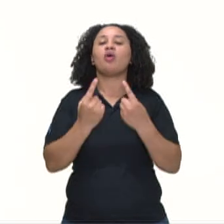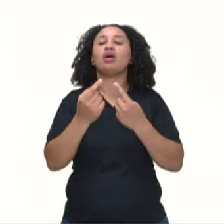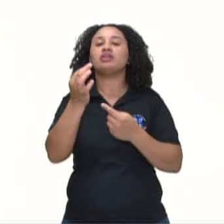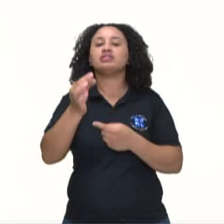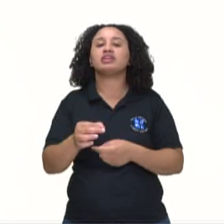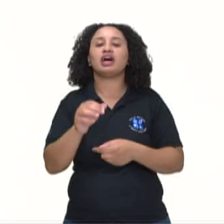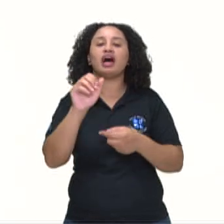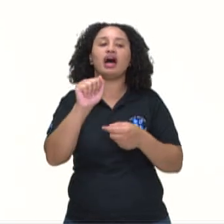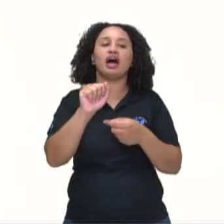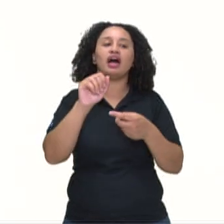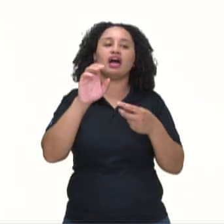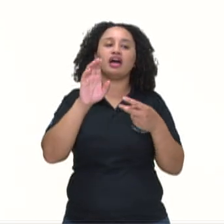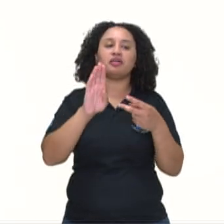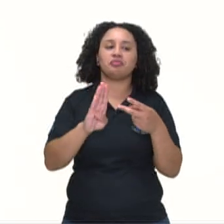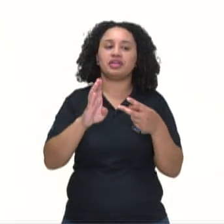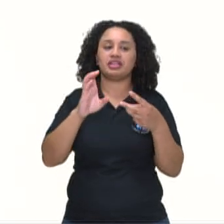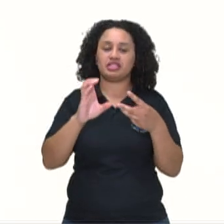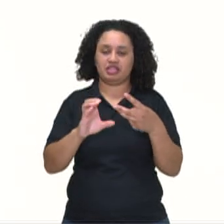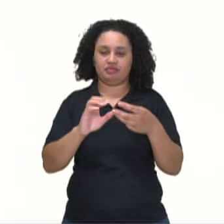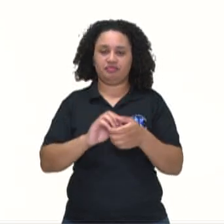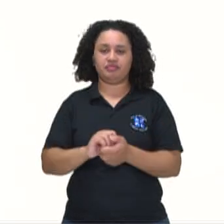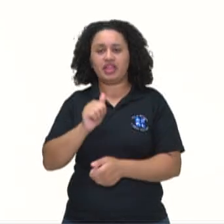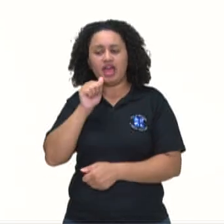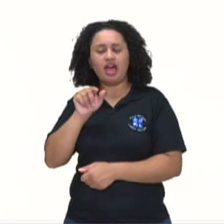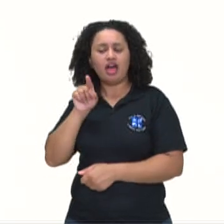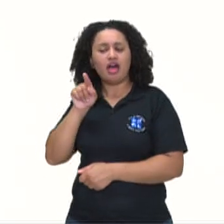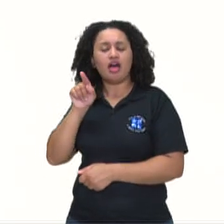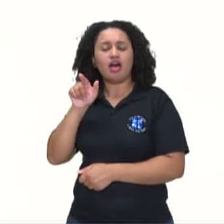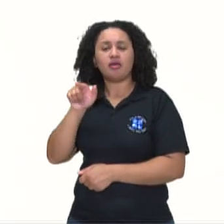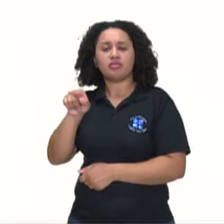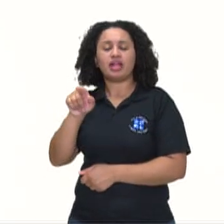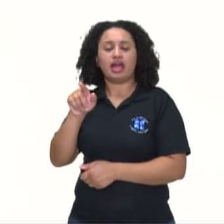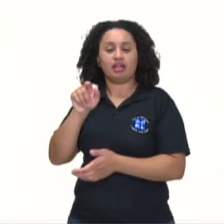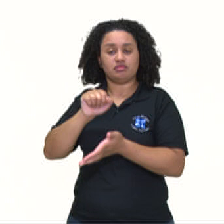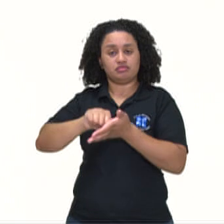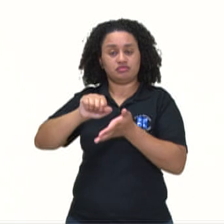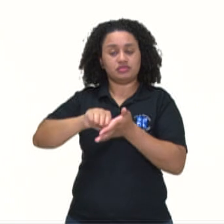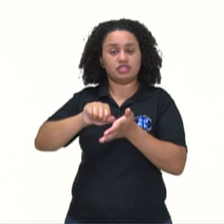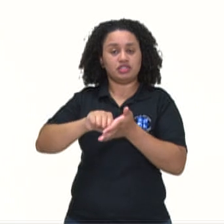of A. A senhora Thompson escreveu primeiramente, que aqui é uma